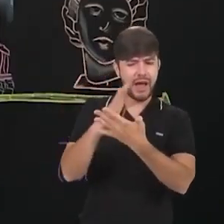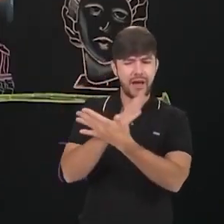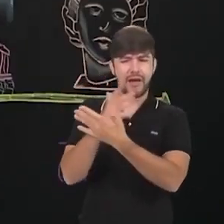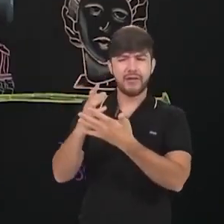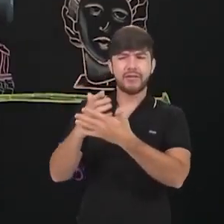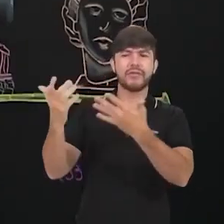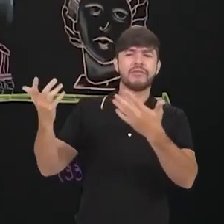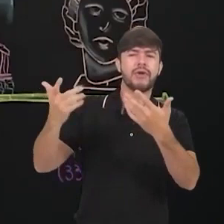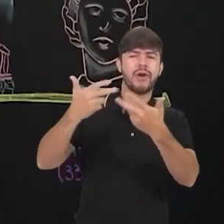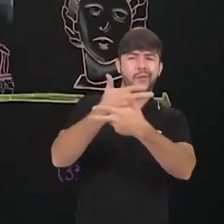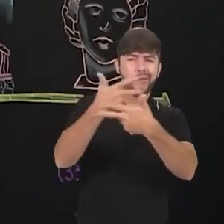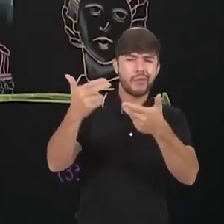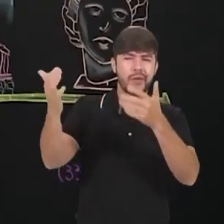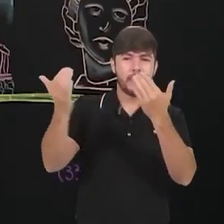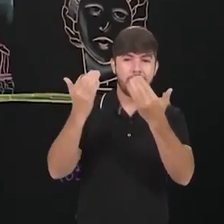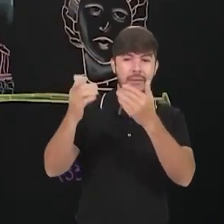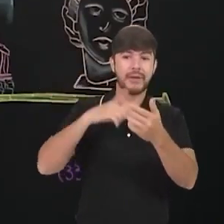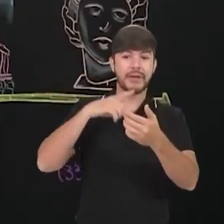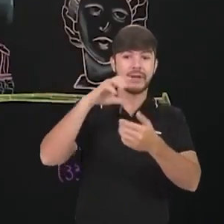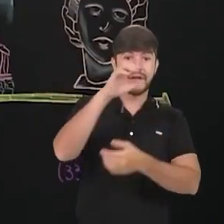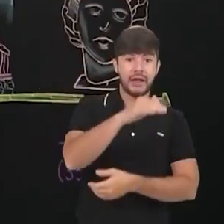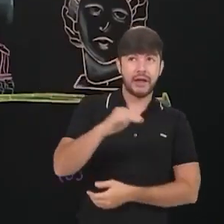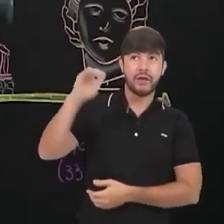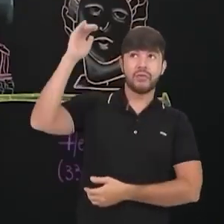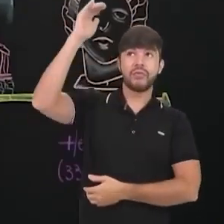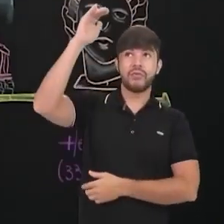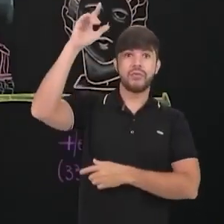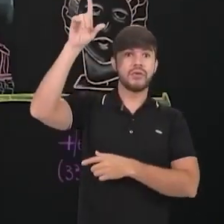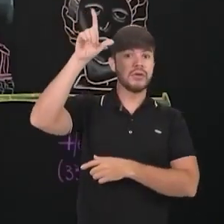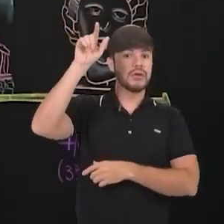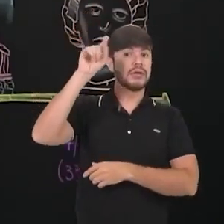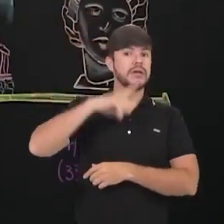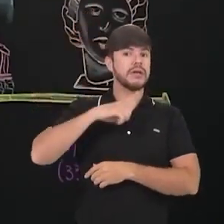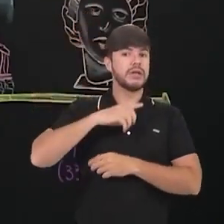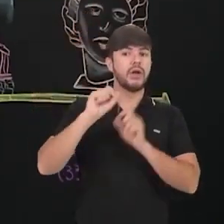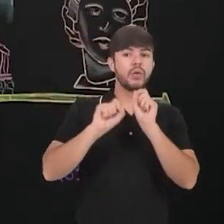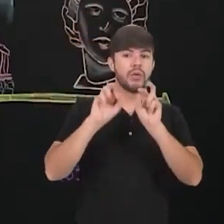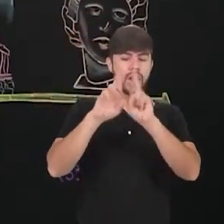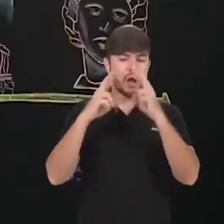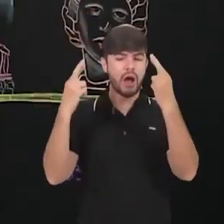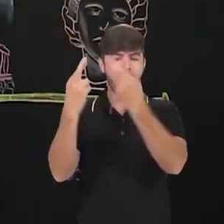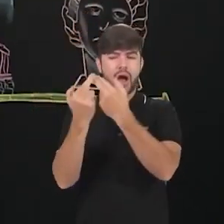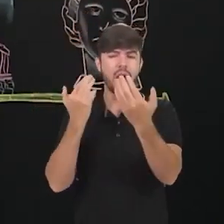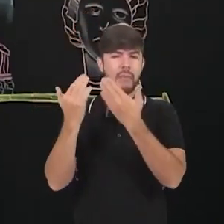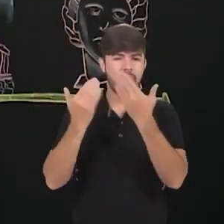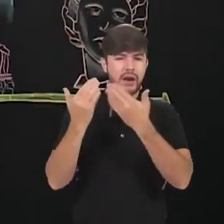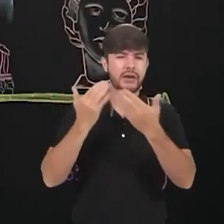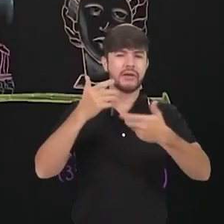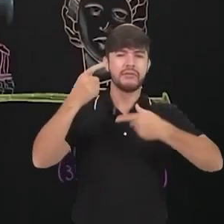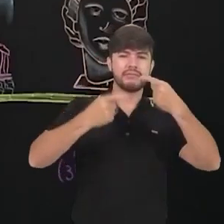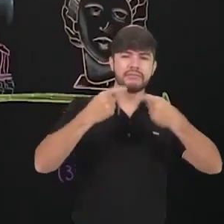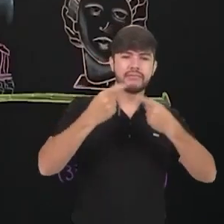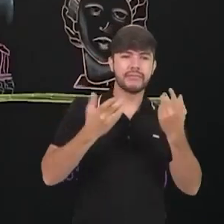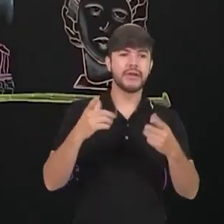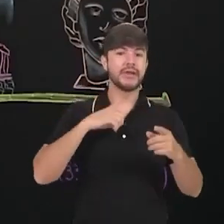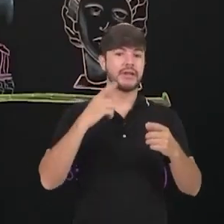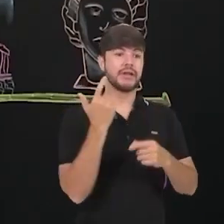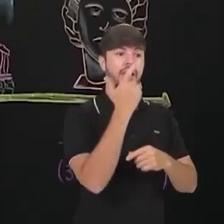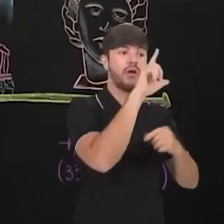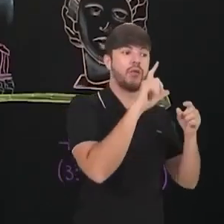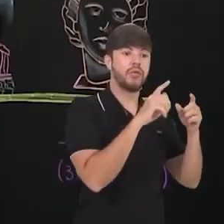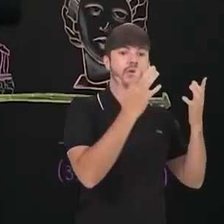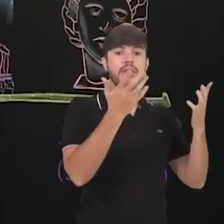que era um lugar que normalmente era mais alta, onde tinha a Ágora, que era um local de discussão dos cidadãos, tinha a Jerusa, que era uma assembleia de